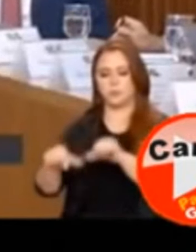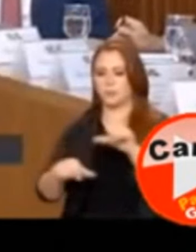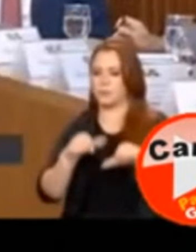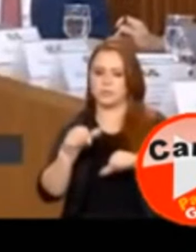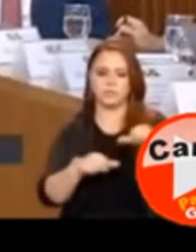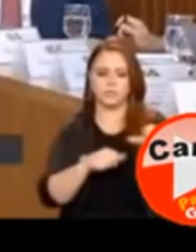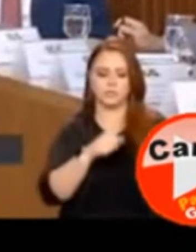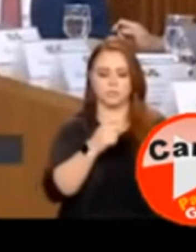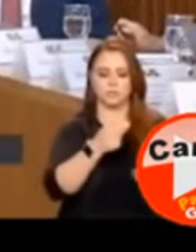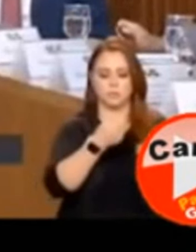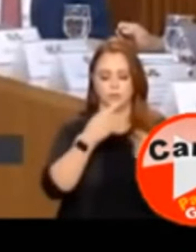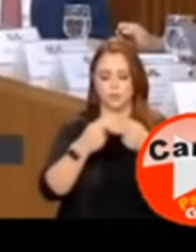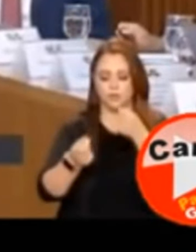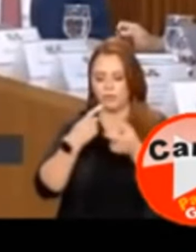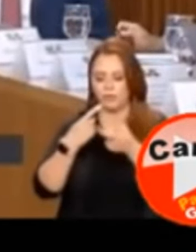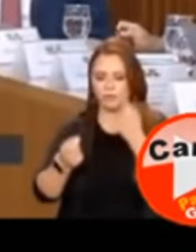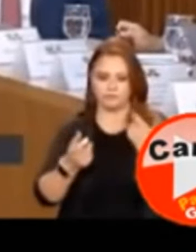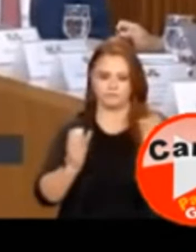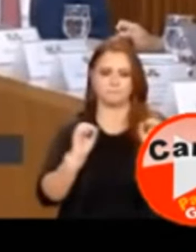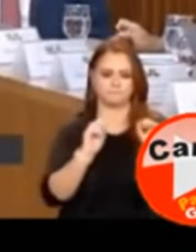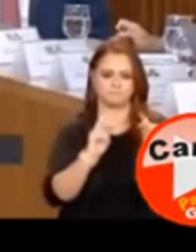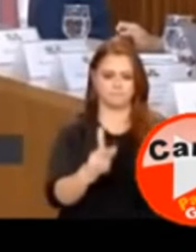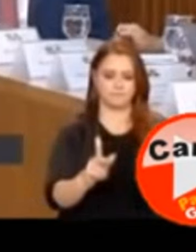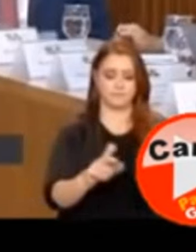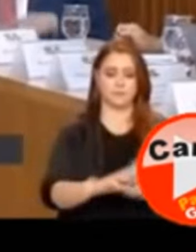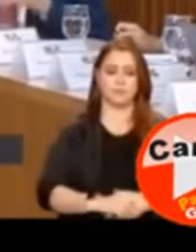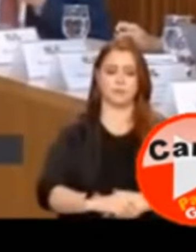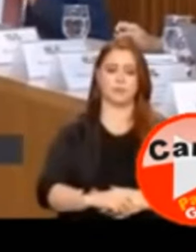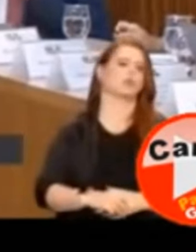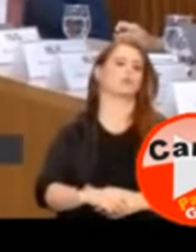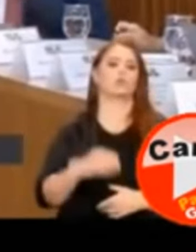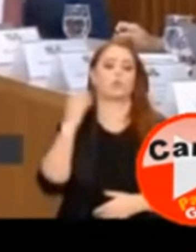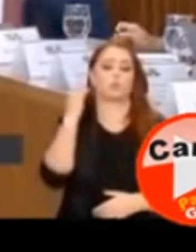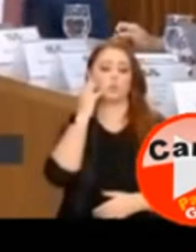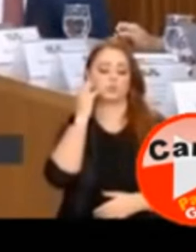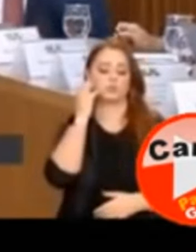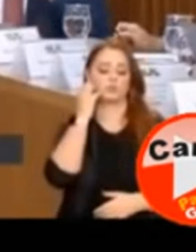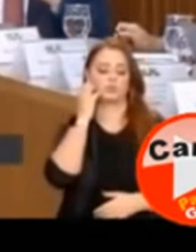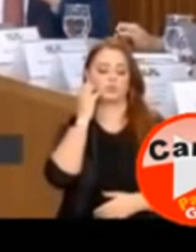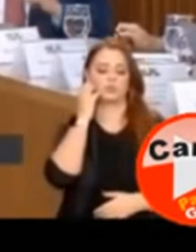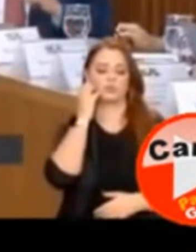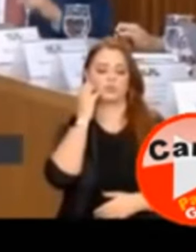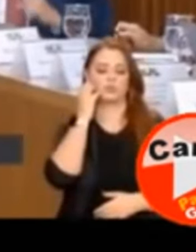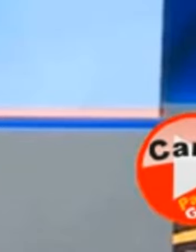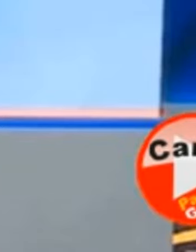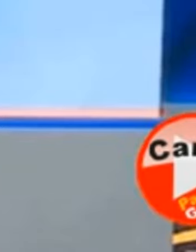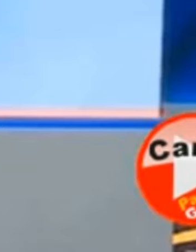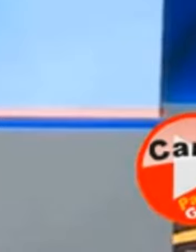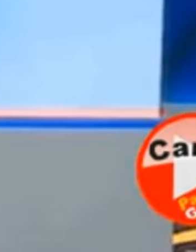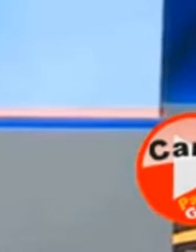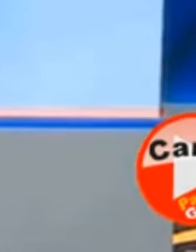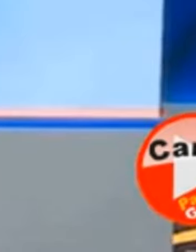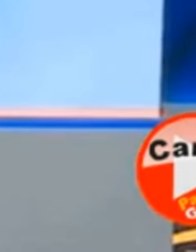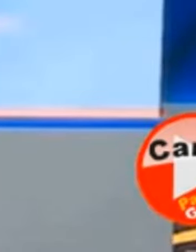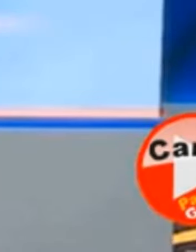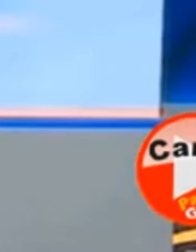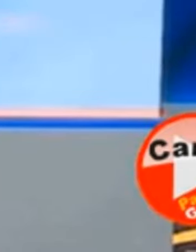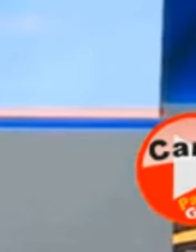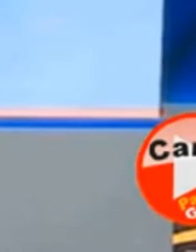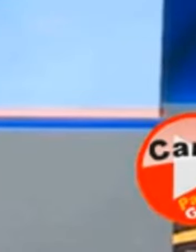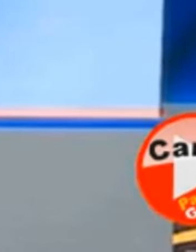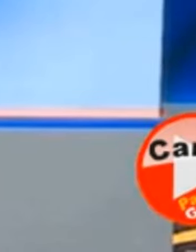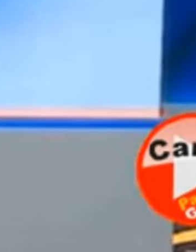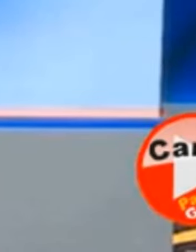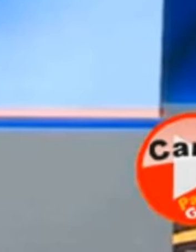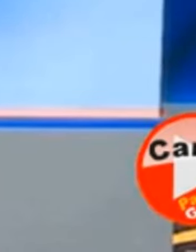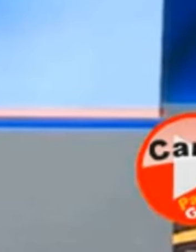na hora do almoço. O Flávio Dino também, mas nós vamos trazer pouca comida para ele. Olha aí, olha aí. Meu Deus